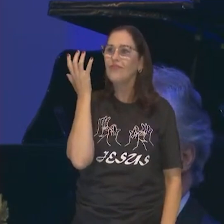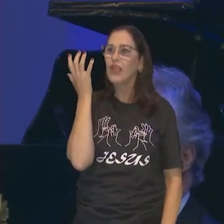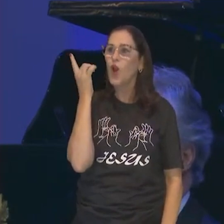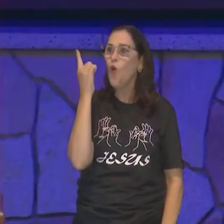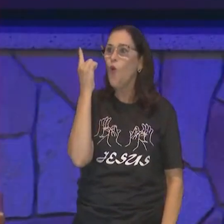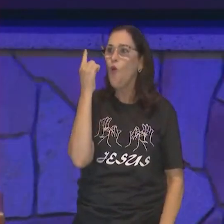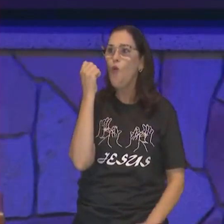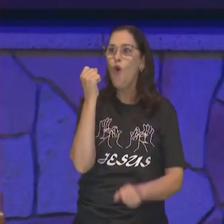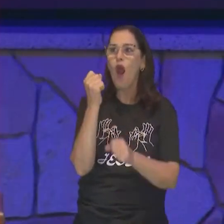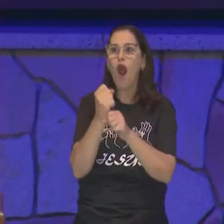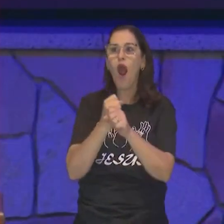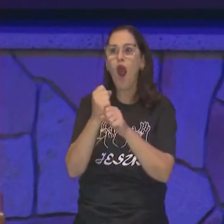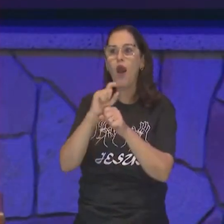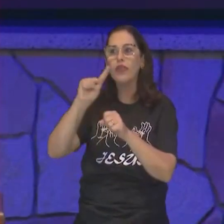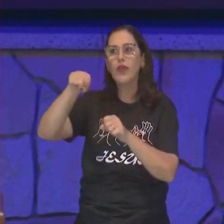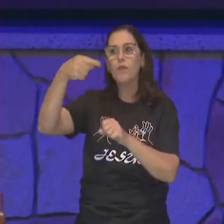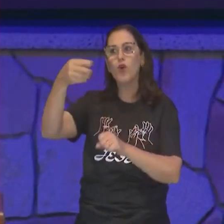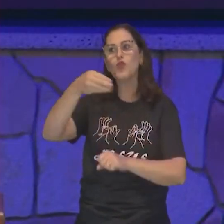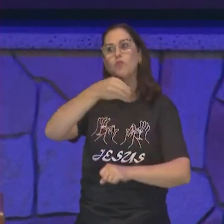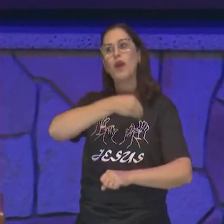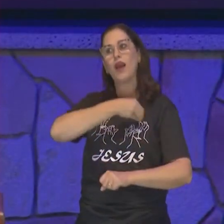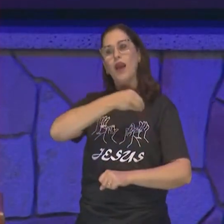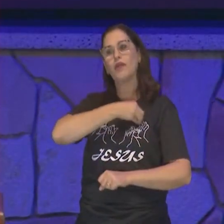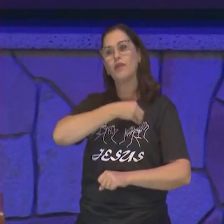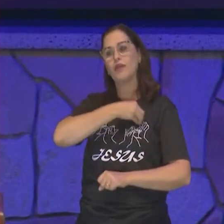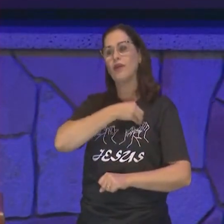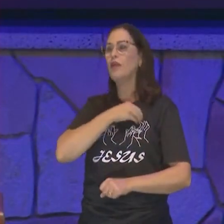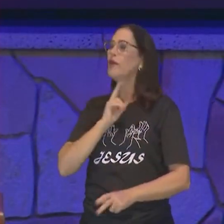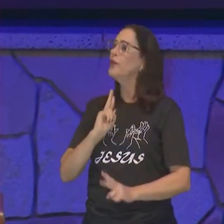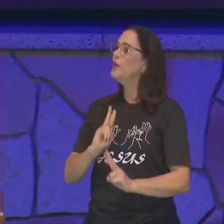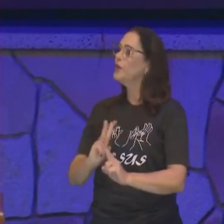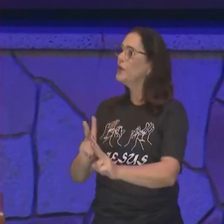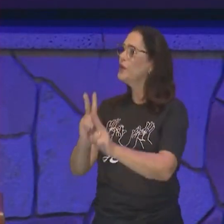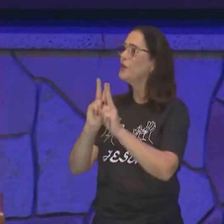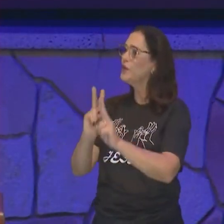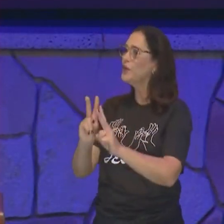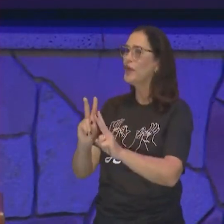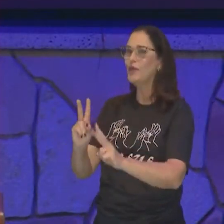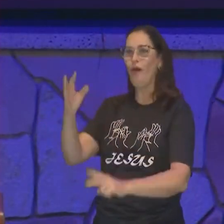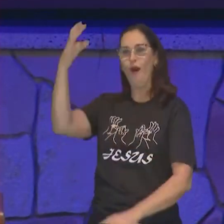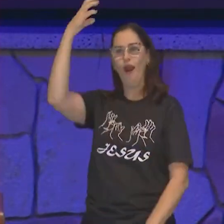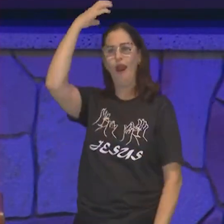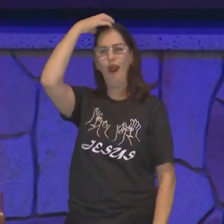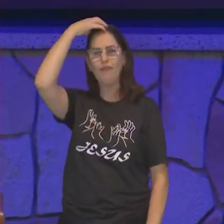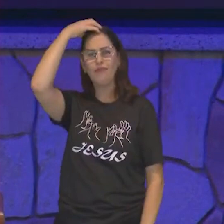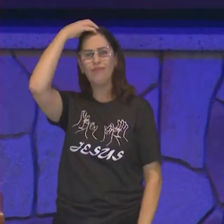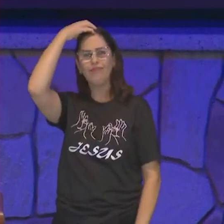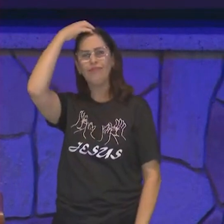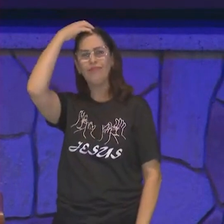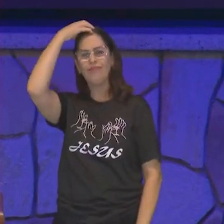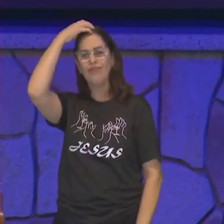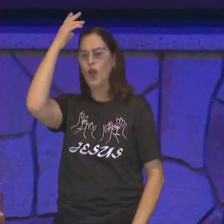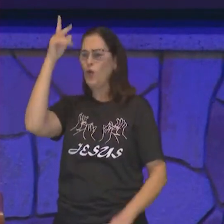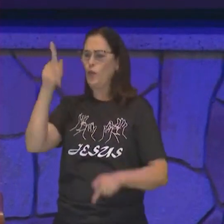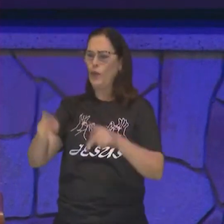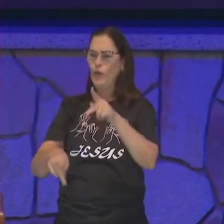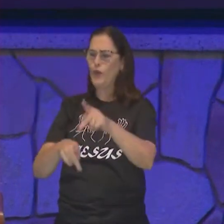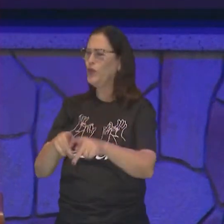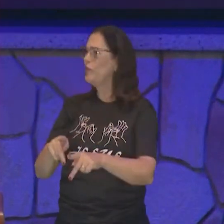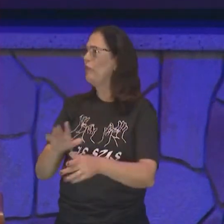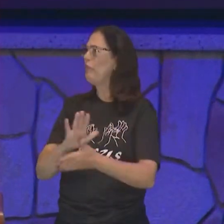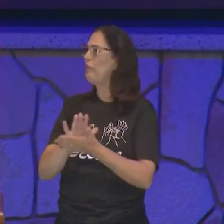1 ano após este pecado, ele continuou à frente do rei, à frente do povo, como se